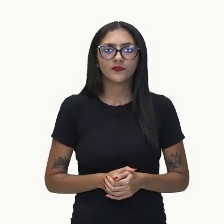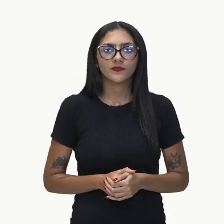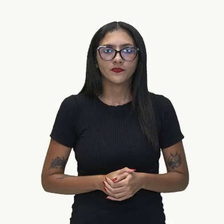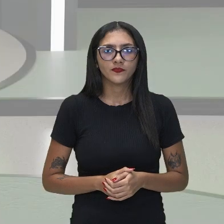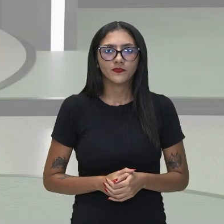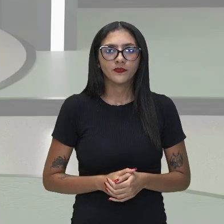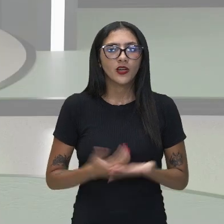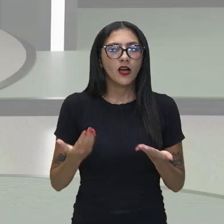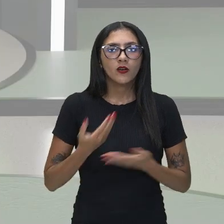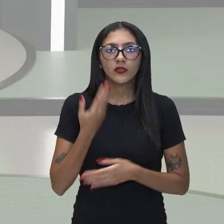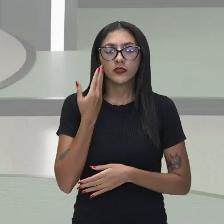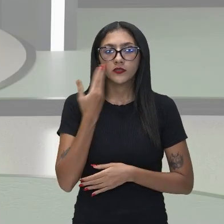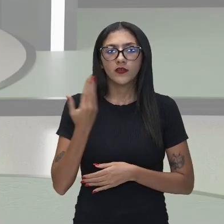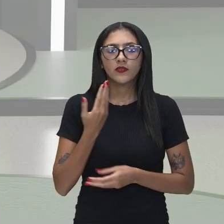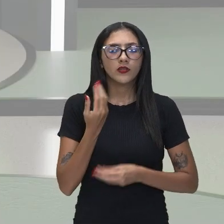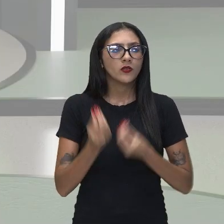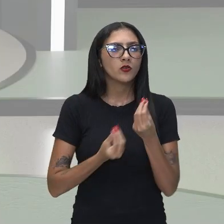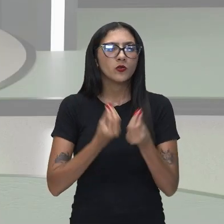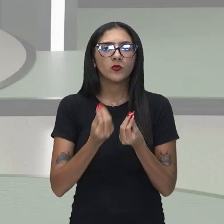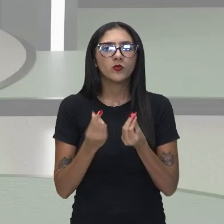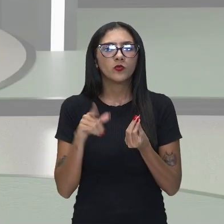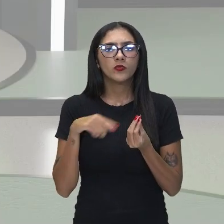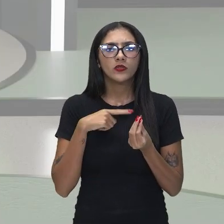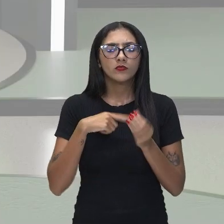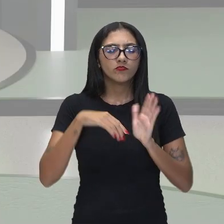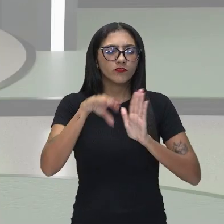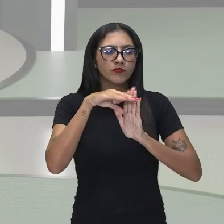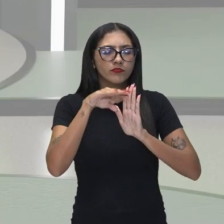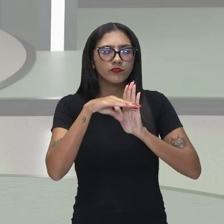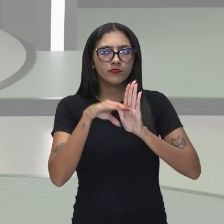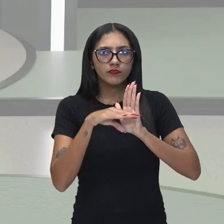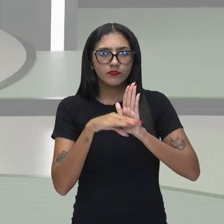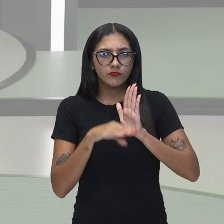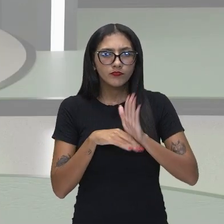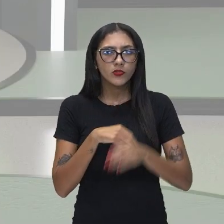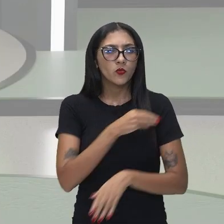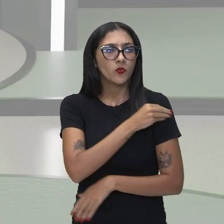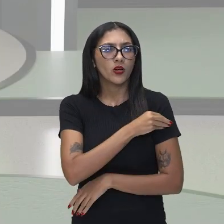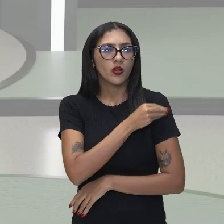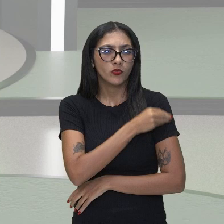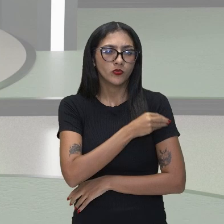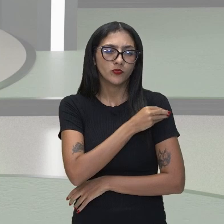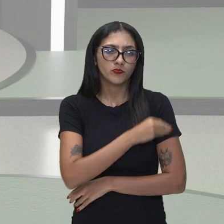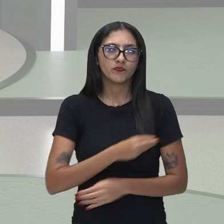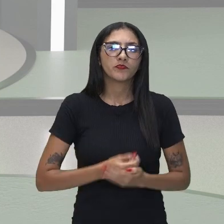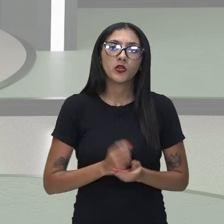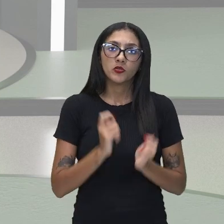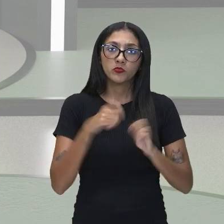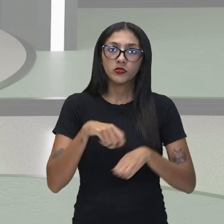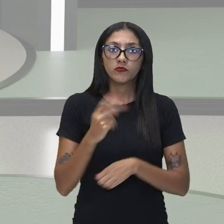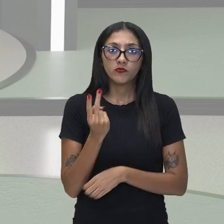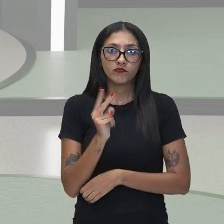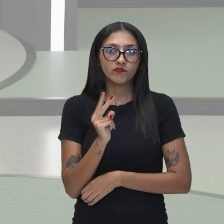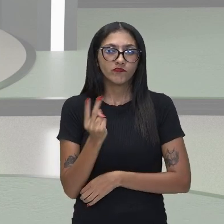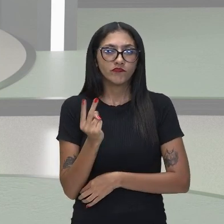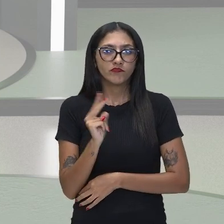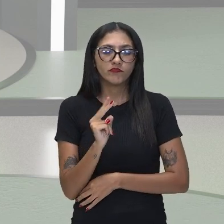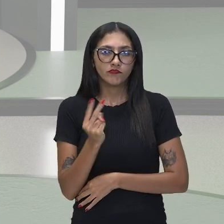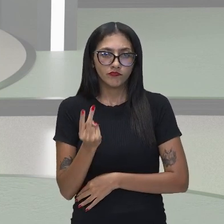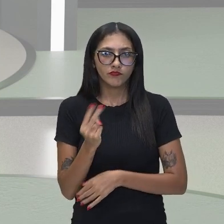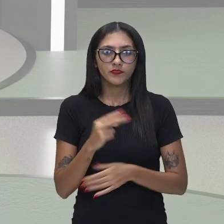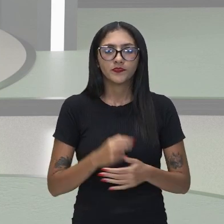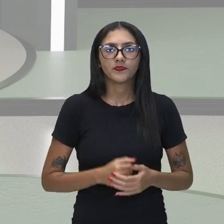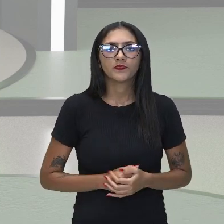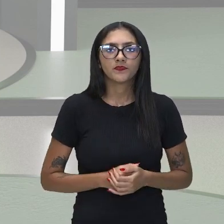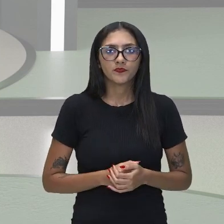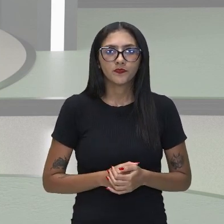aqui a classificação dos álcoois. Os álcoois, eles podem ser classificados de duas maneiras. A primeira é quanto